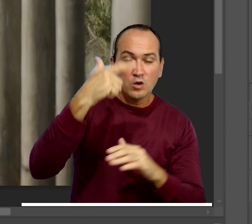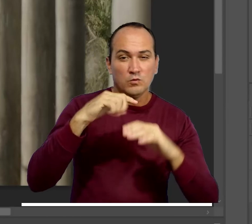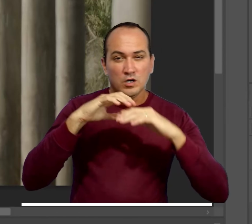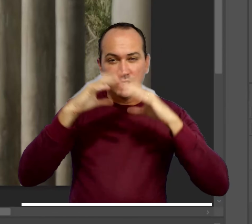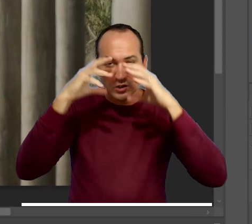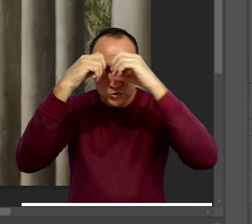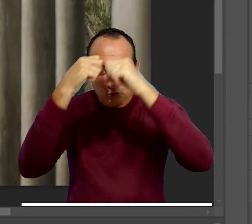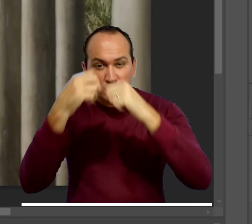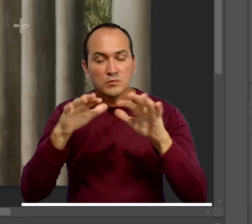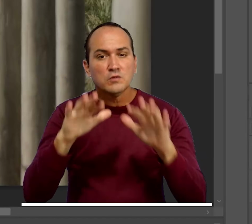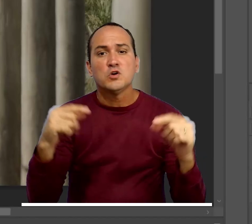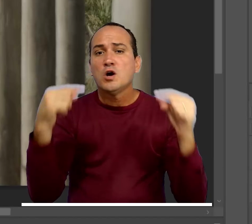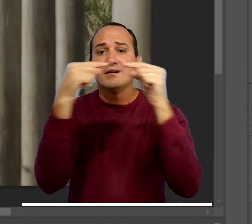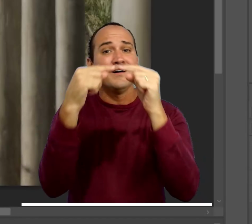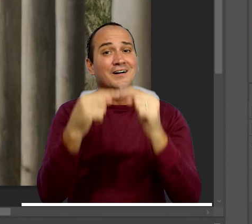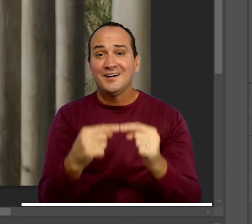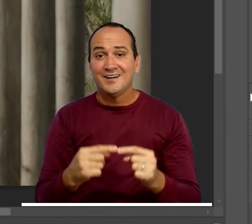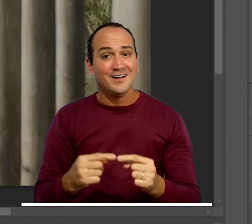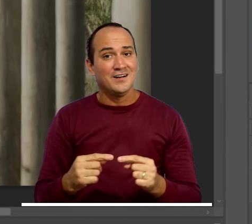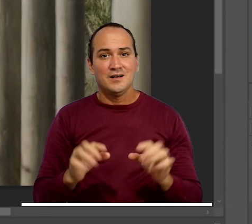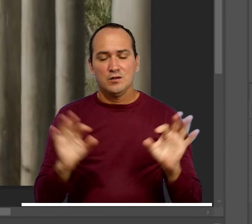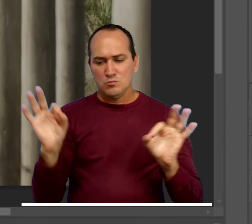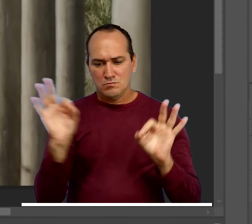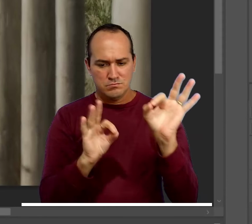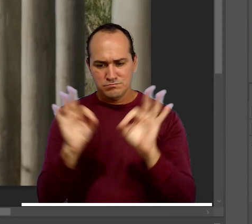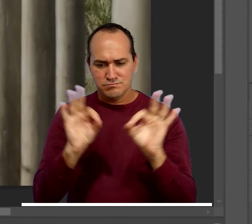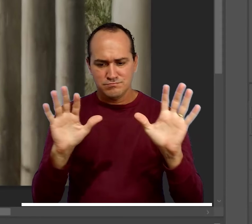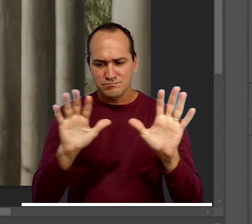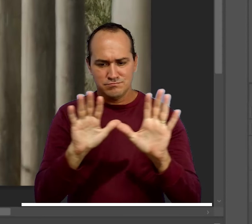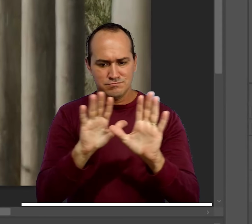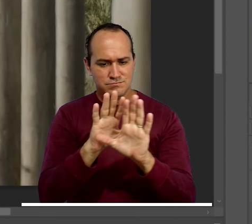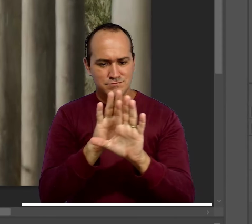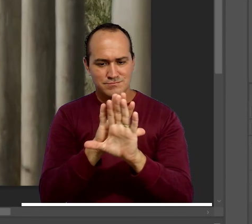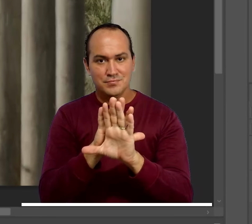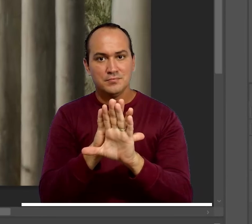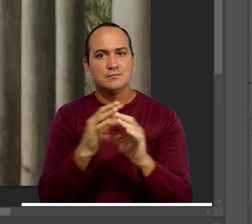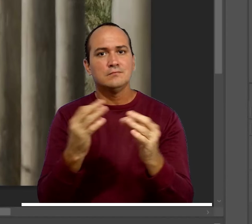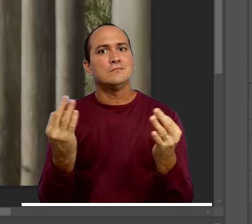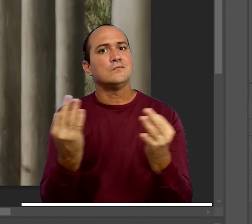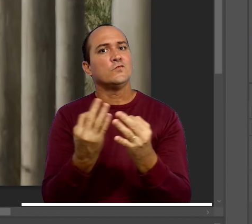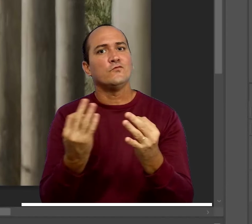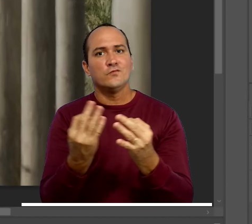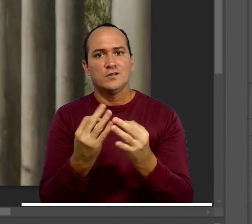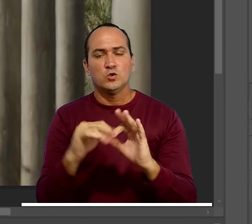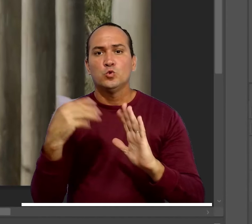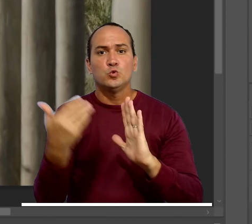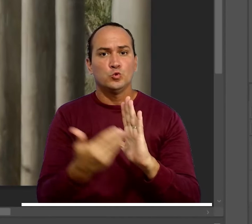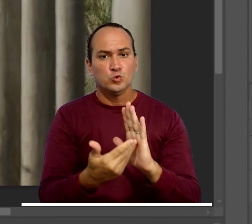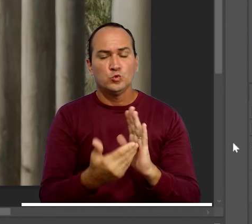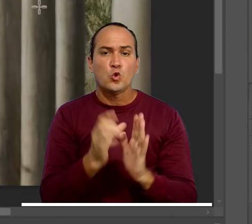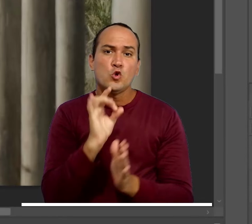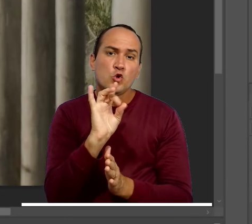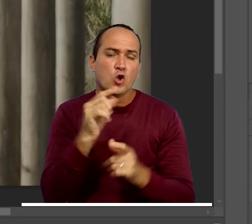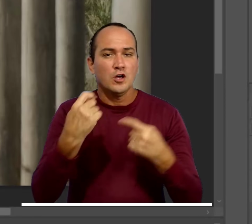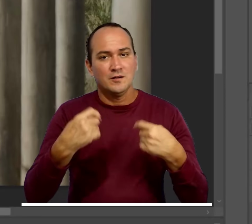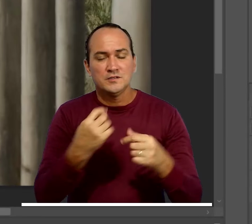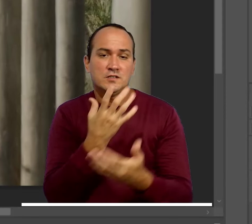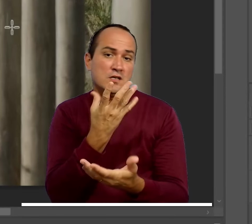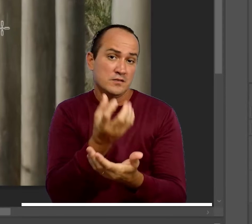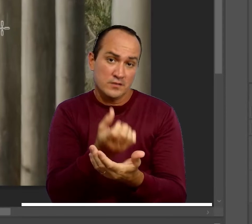sombras, tudo isso já fica de acordo, então a imagem já encaixa direitinho. Então disso aqui tudo, na verdade, tá pessoal, eu só vou